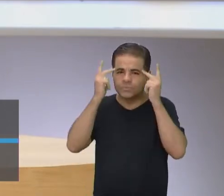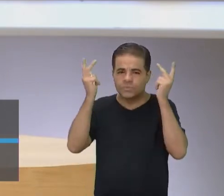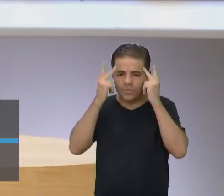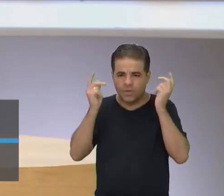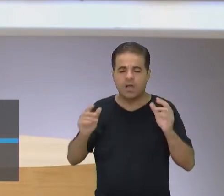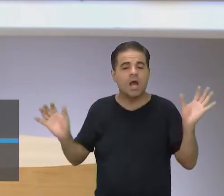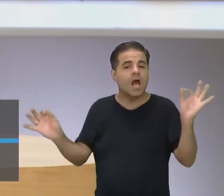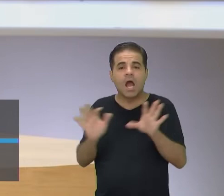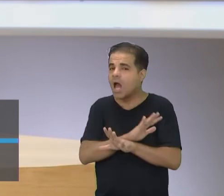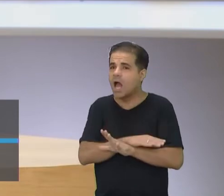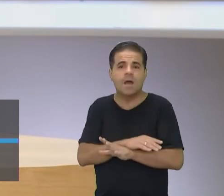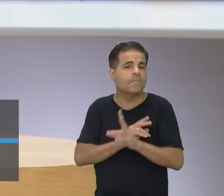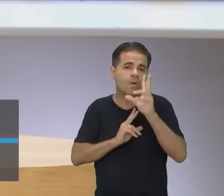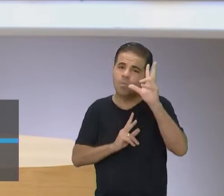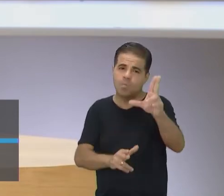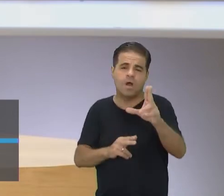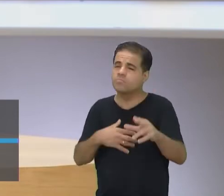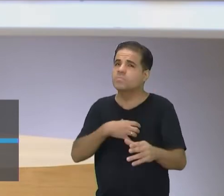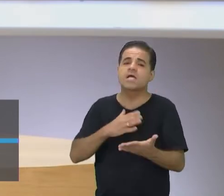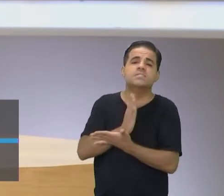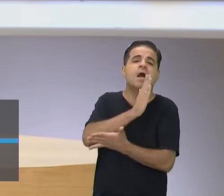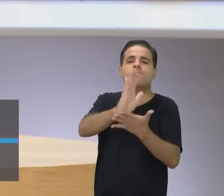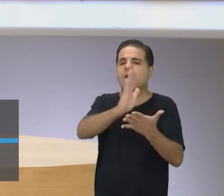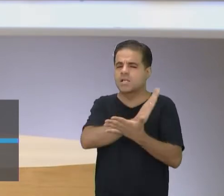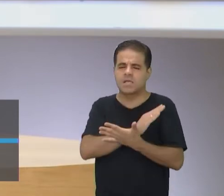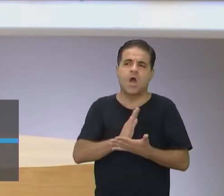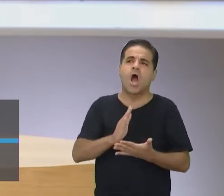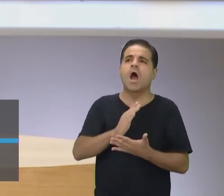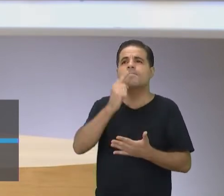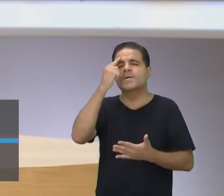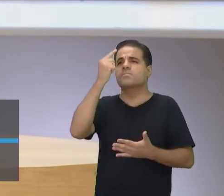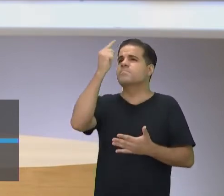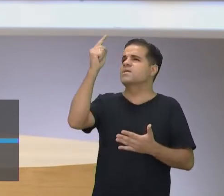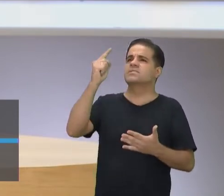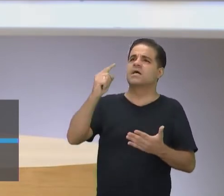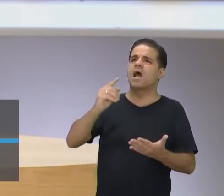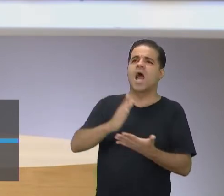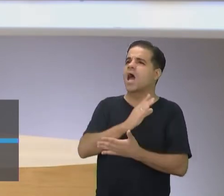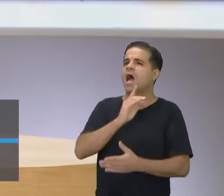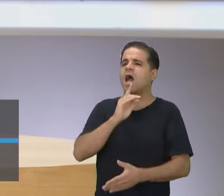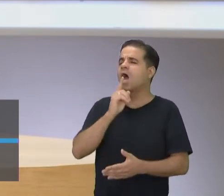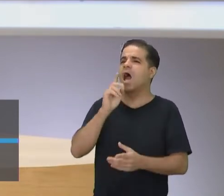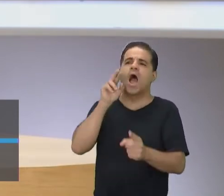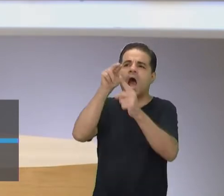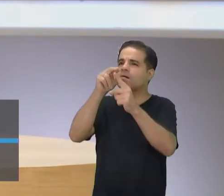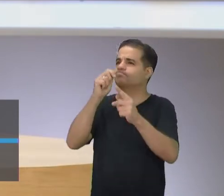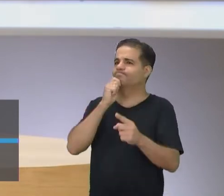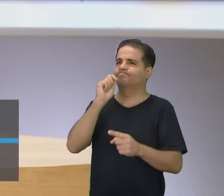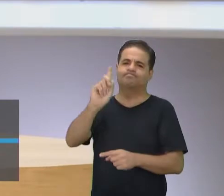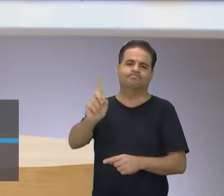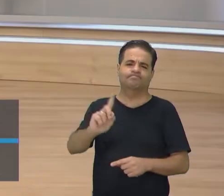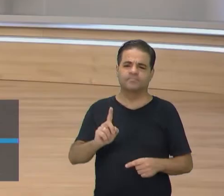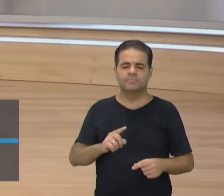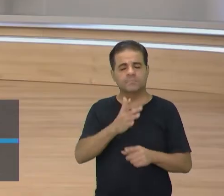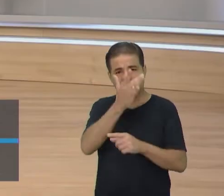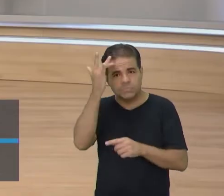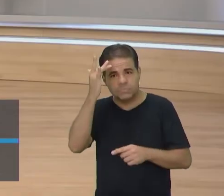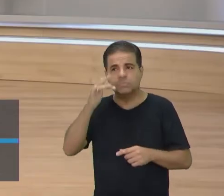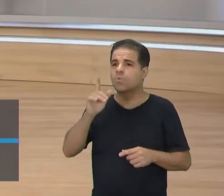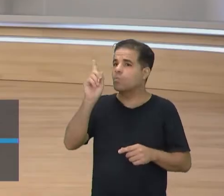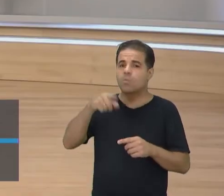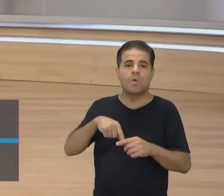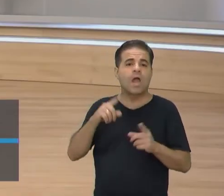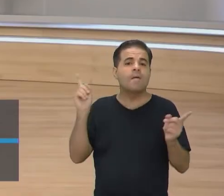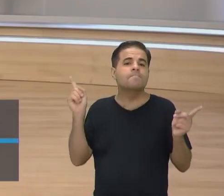verdade. Acaba dando no mesmo, não tem muita essa separação. Algumas pessoas separam, mas eu não achei referencial teórico para isso. Porque o pessoal, não é